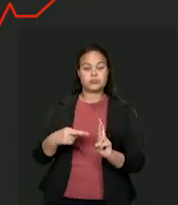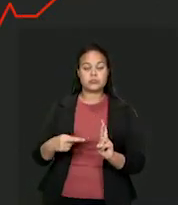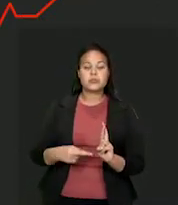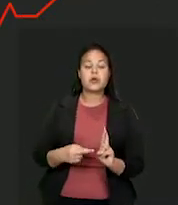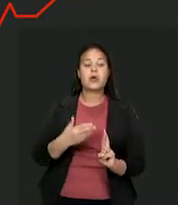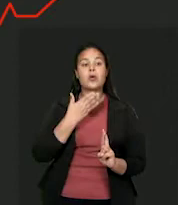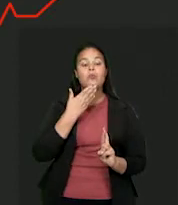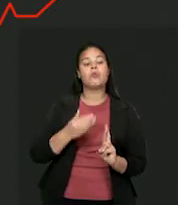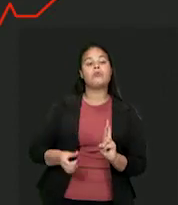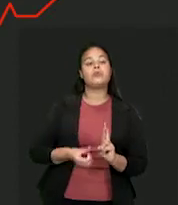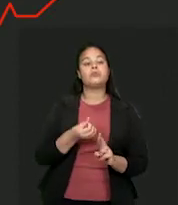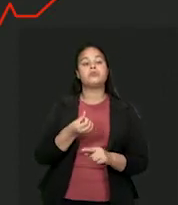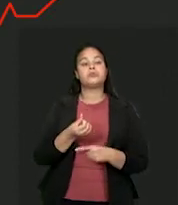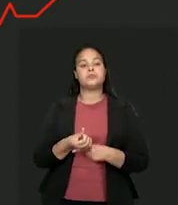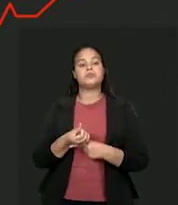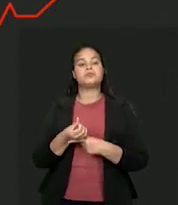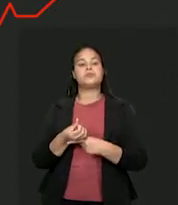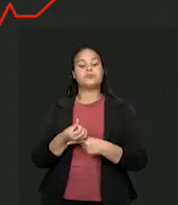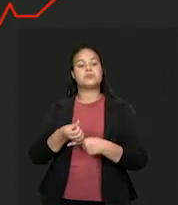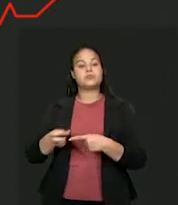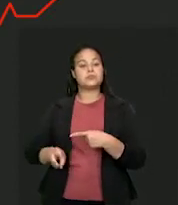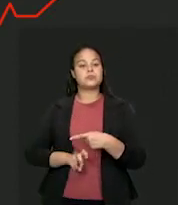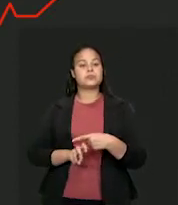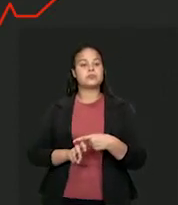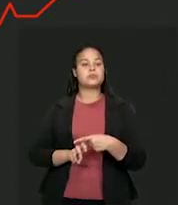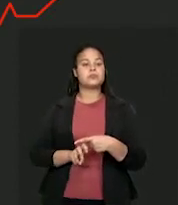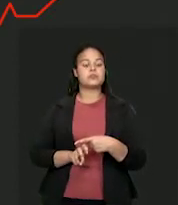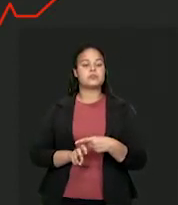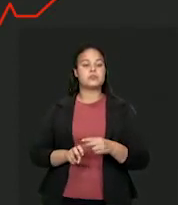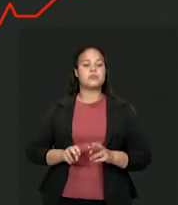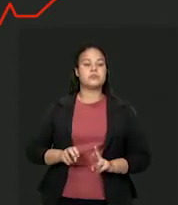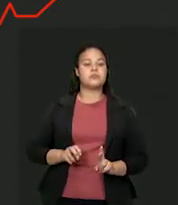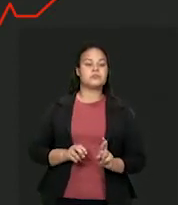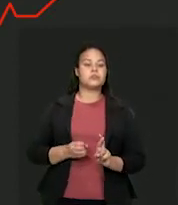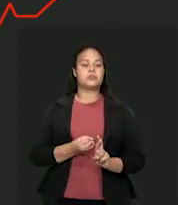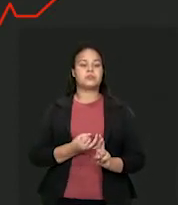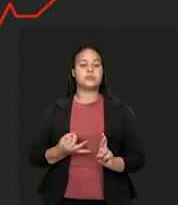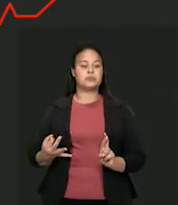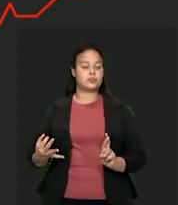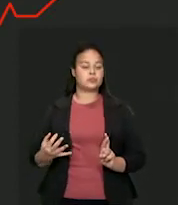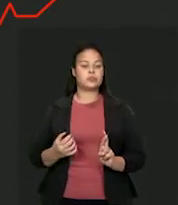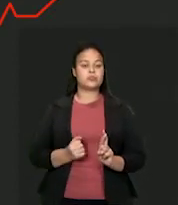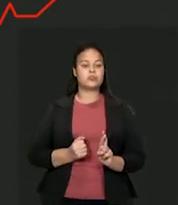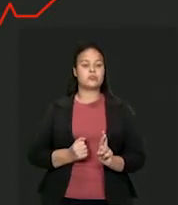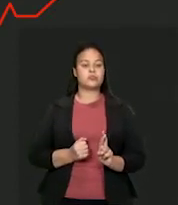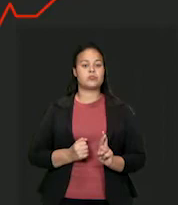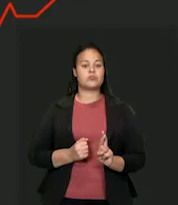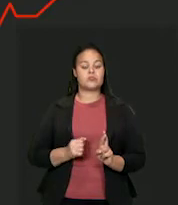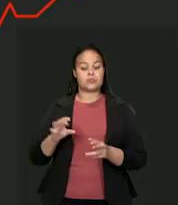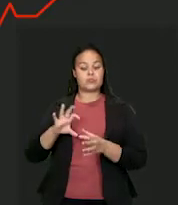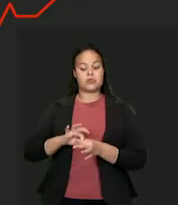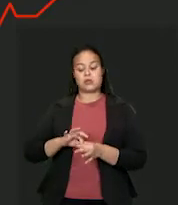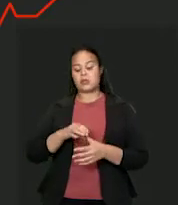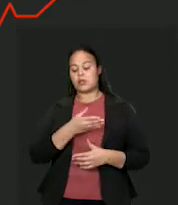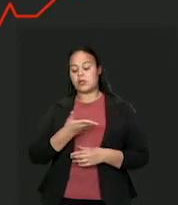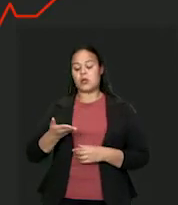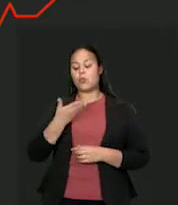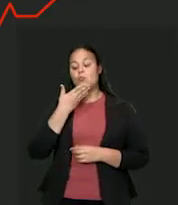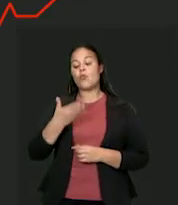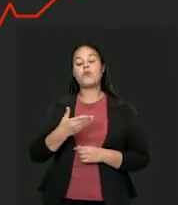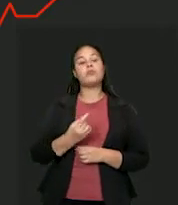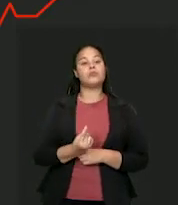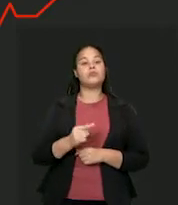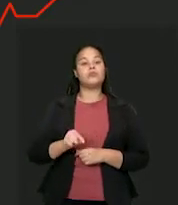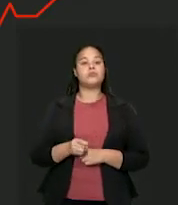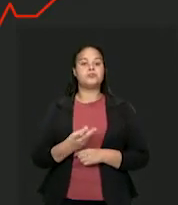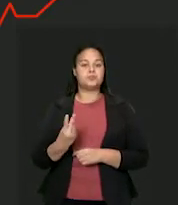ser 6 dividido por 5. Resistência equivalente, neste caso, é igual a